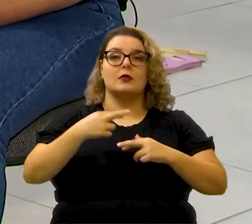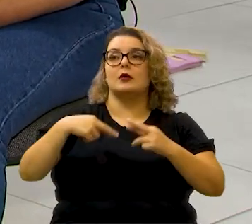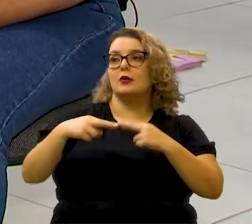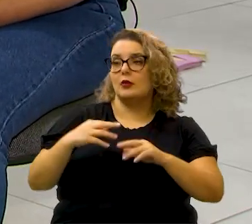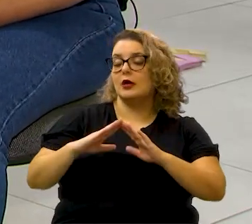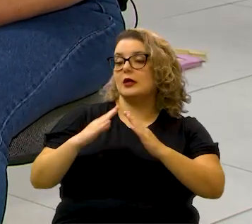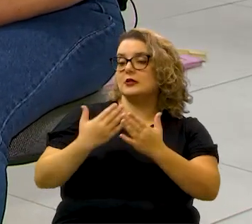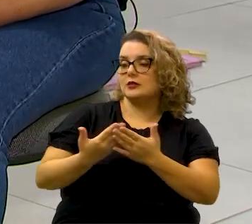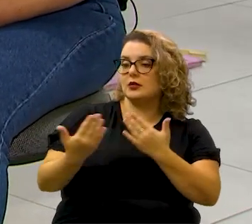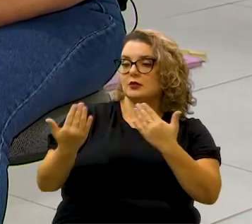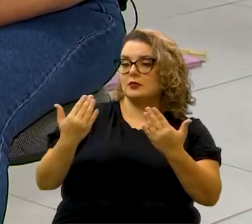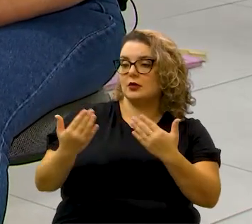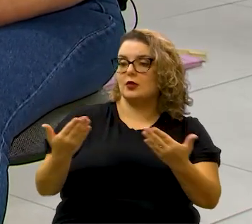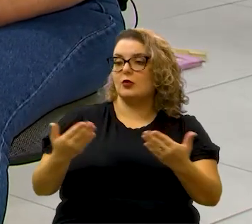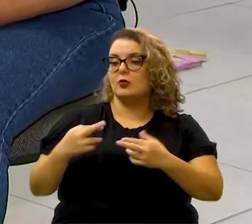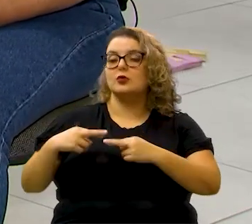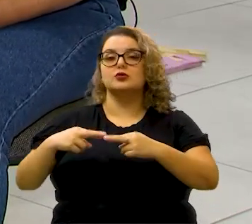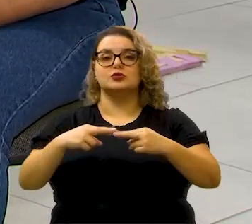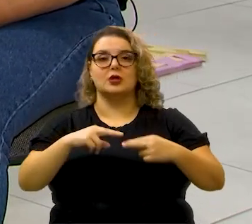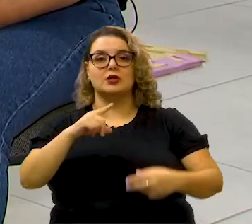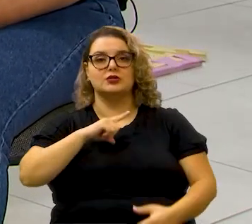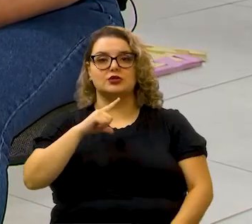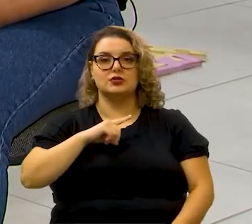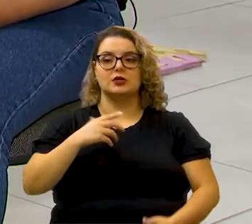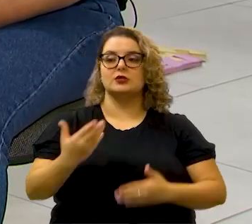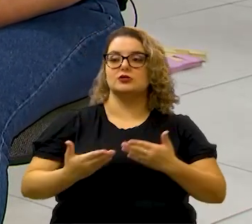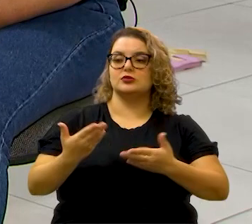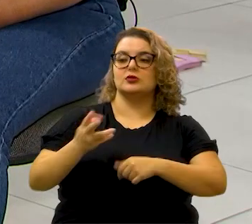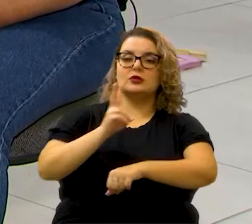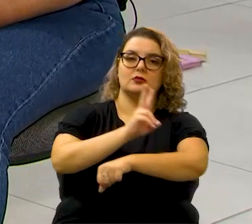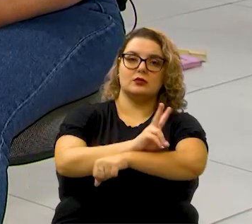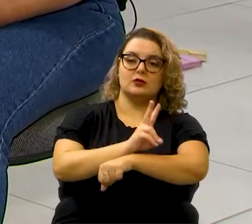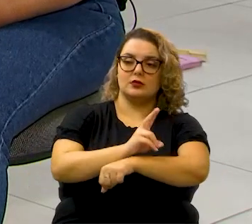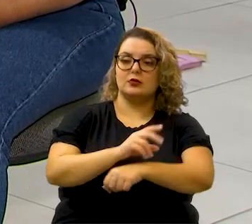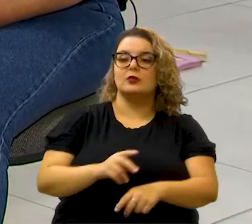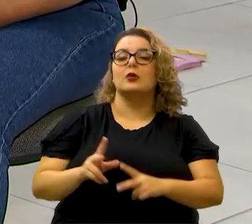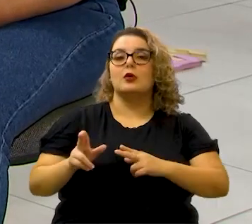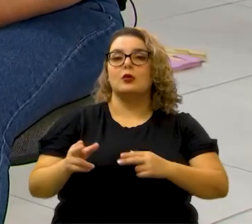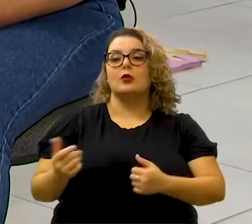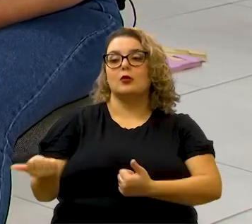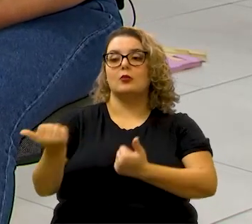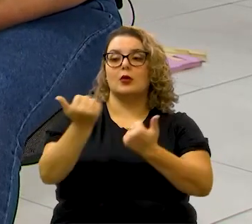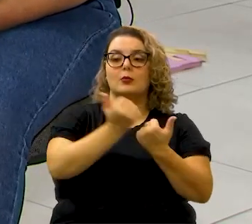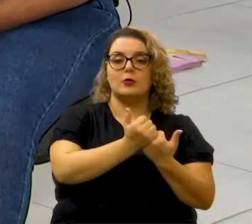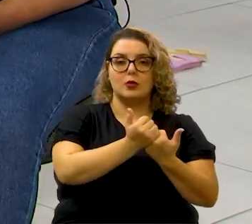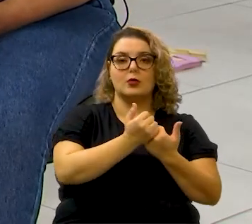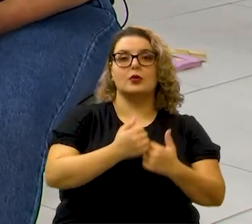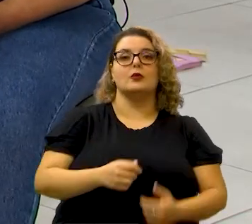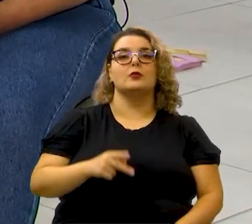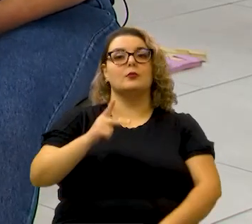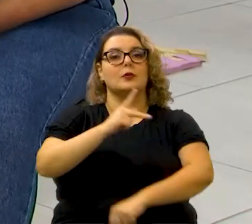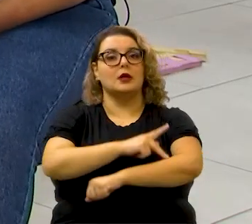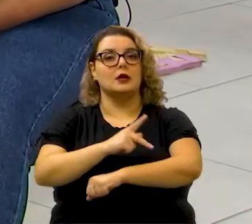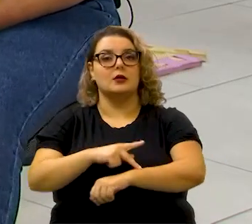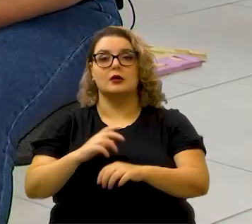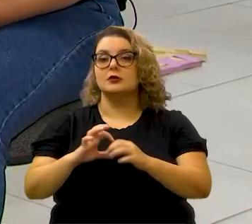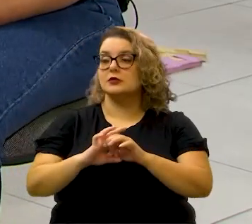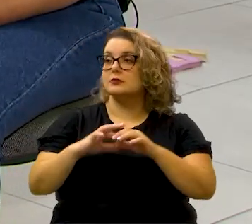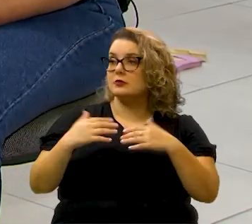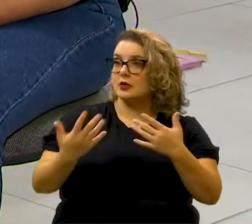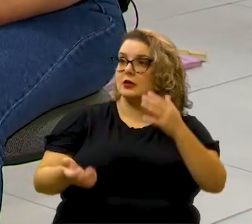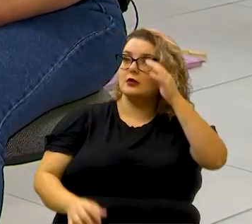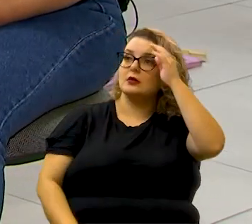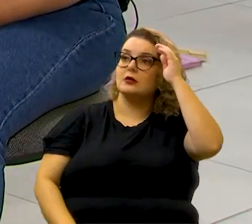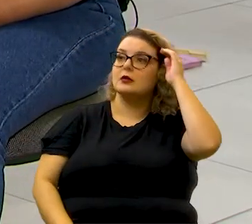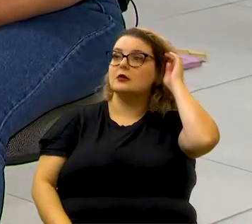ser beneficiada em relação à escola. Hoje na rede a gente tem tanto serviço de cuidador como apoio pedagógico, que são